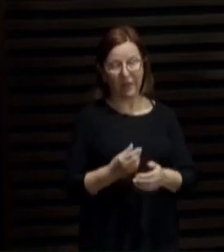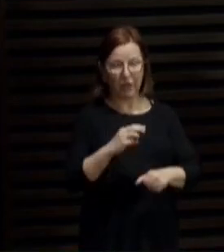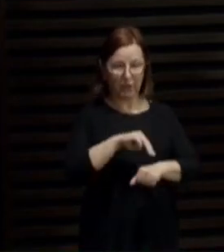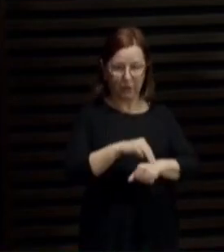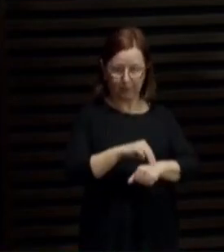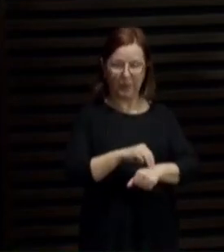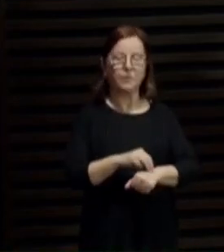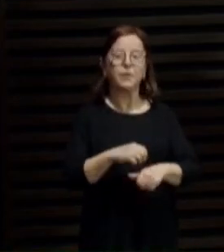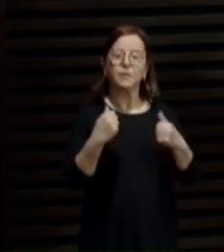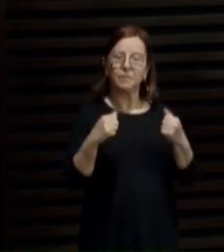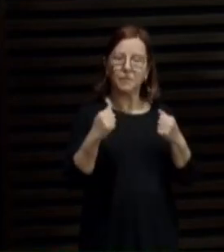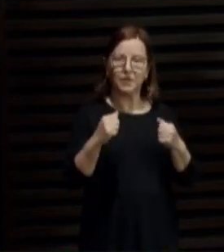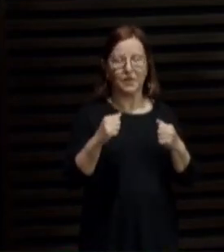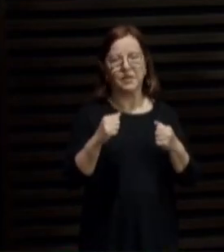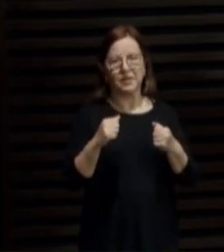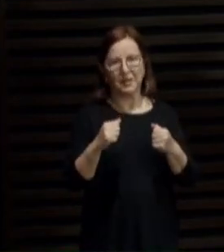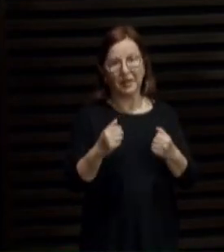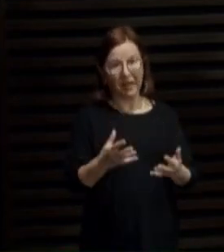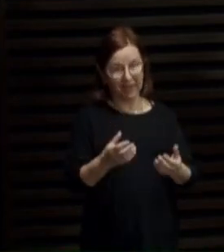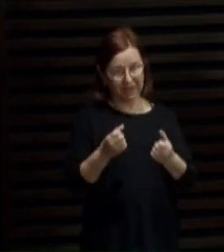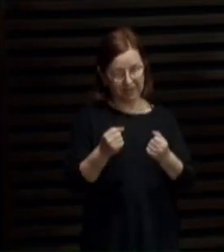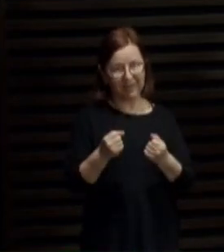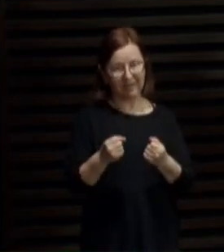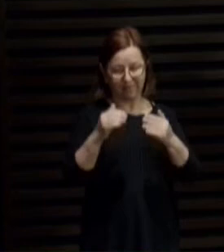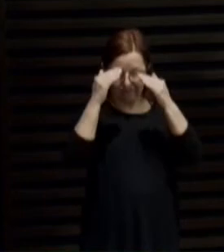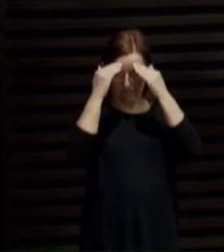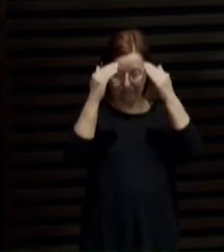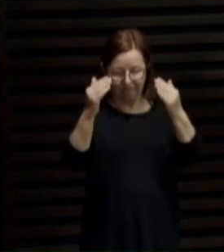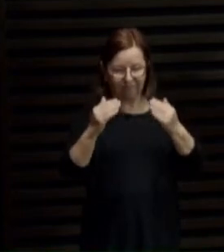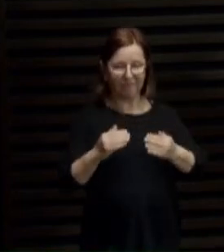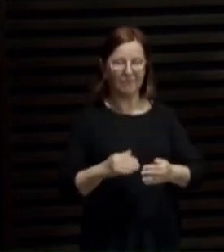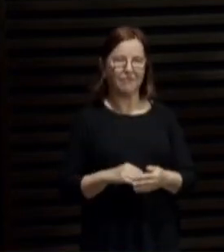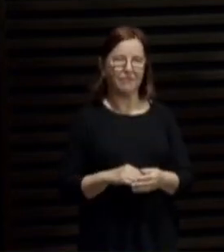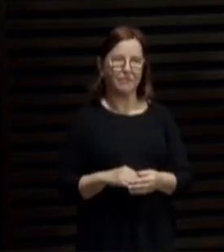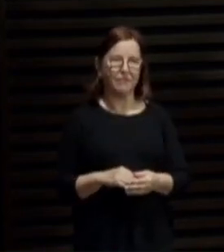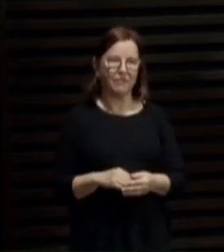também estarão registrados.